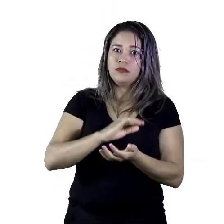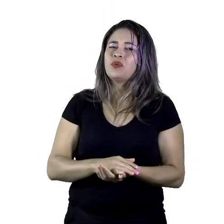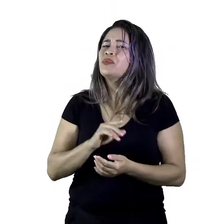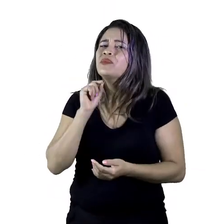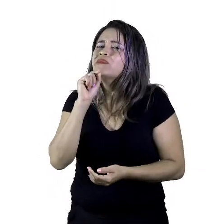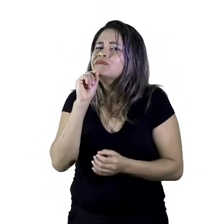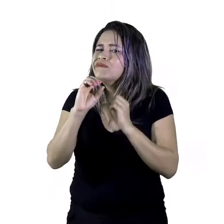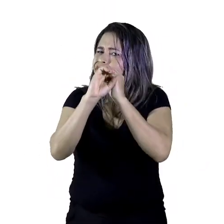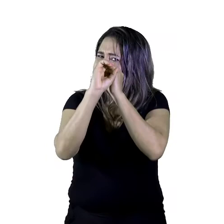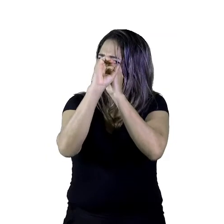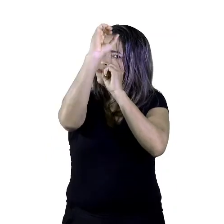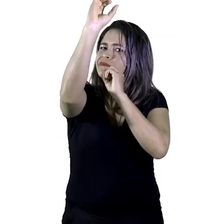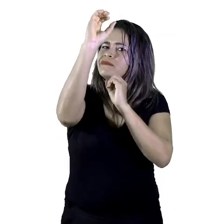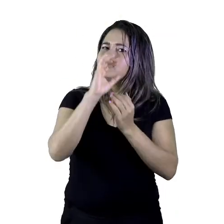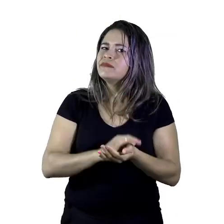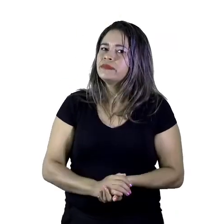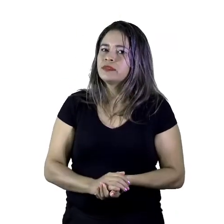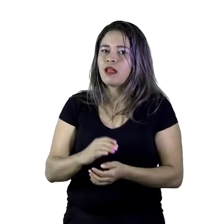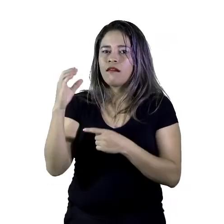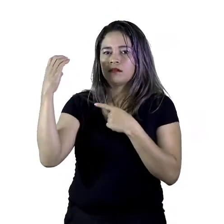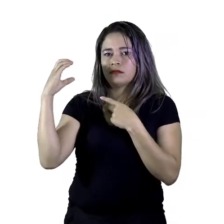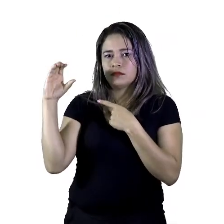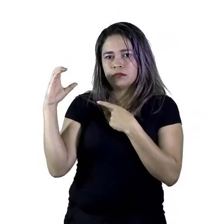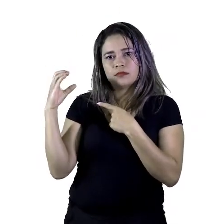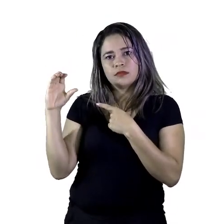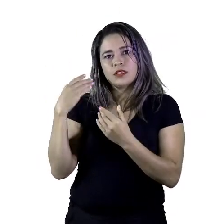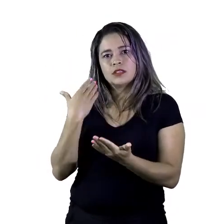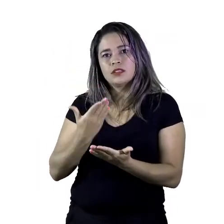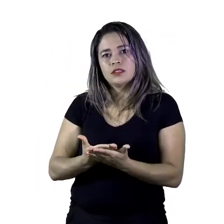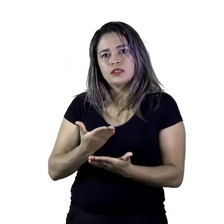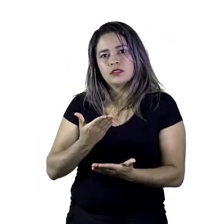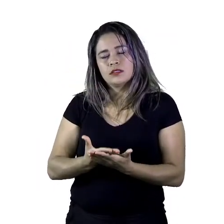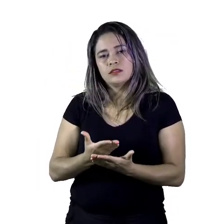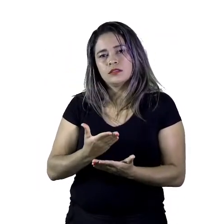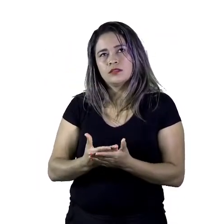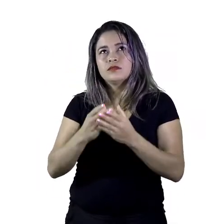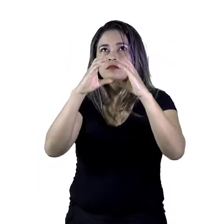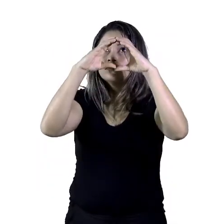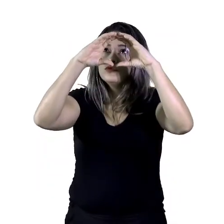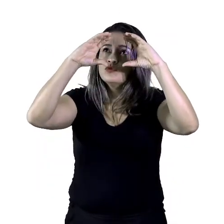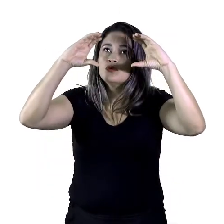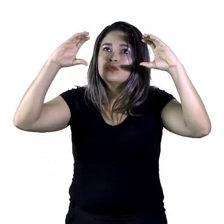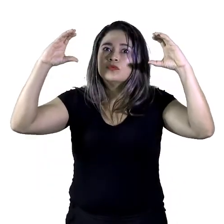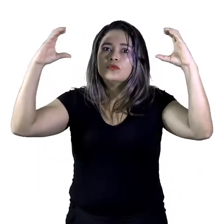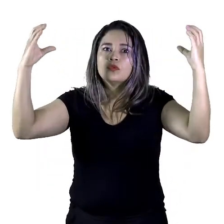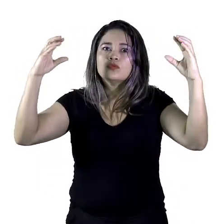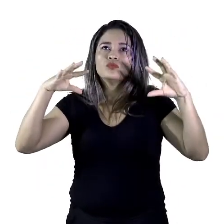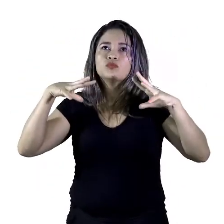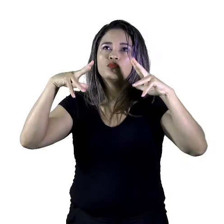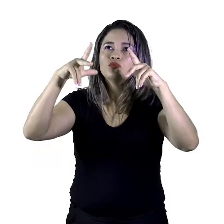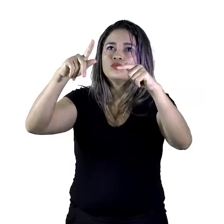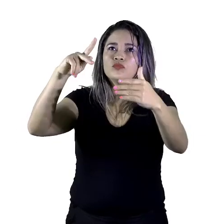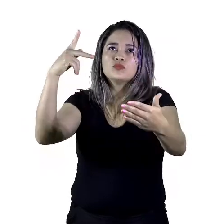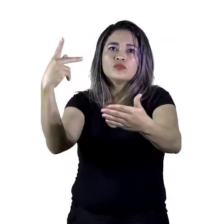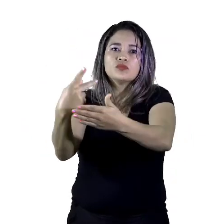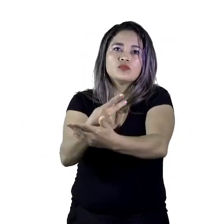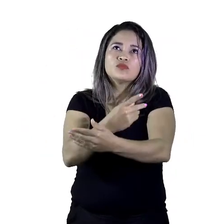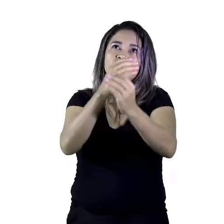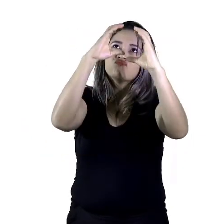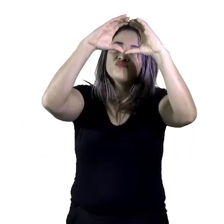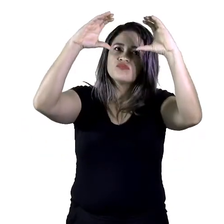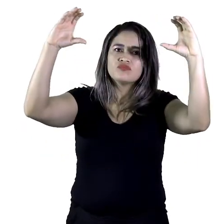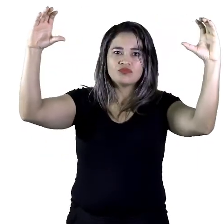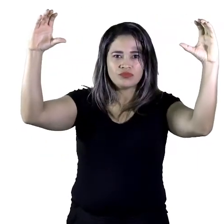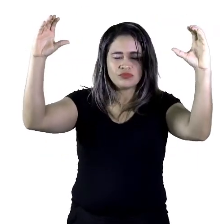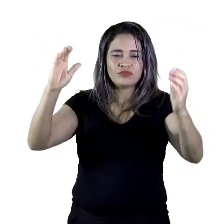que é? A astronomia é a ciência que estuda o universo e os fenômenos que acontecem nesse